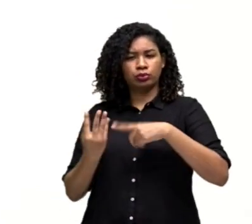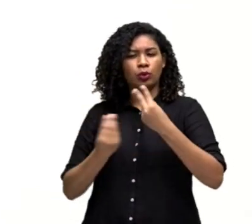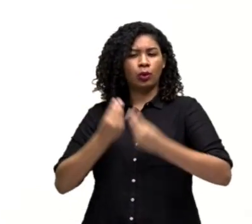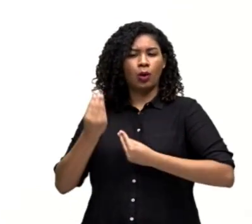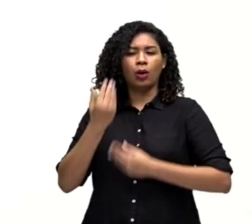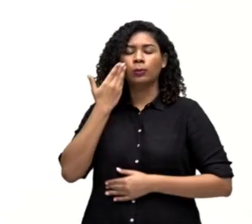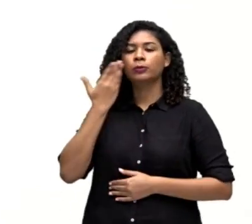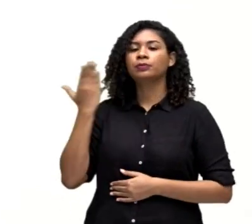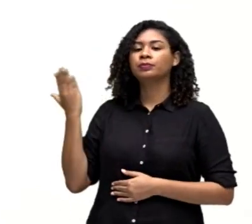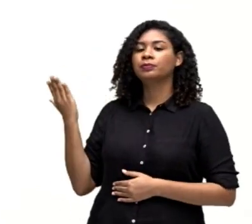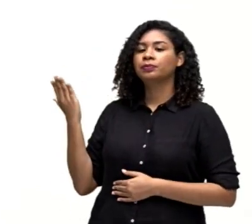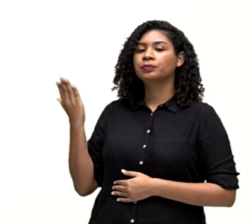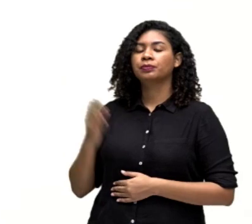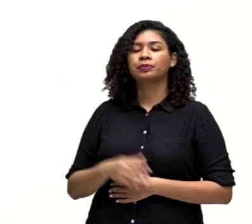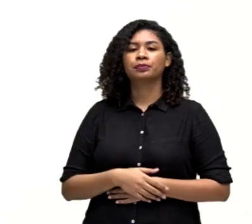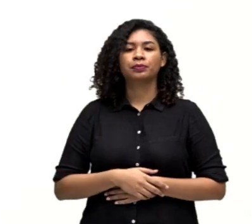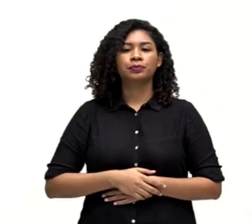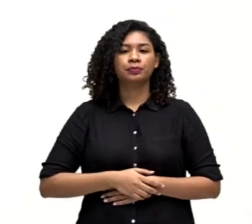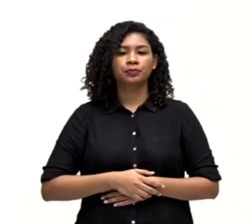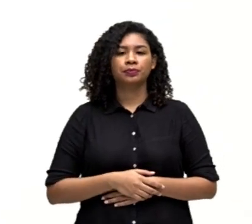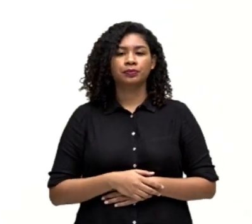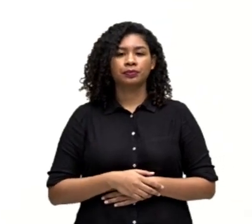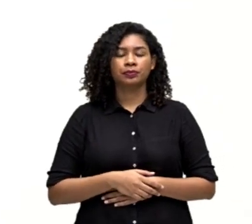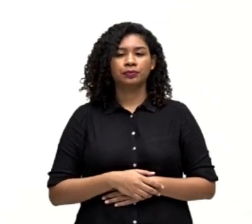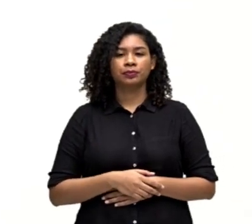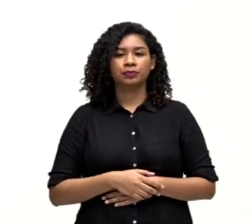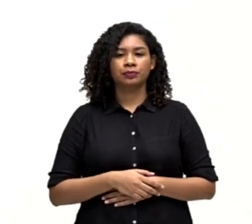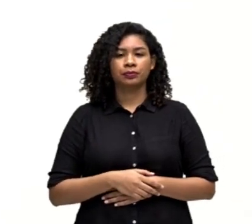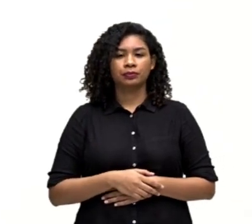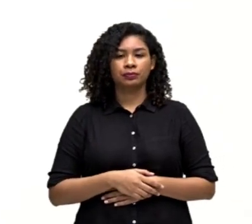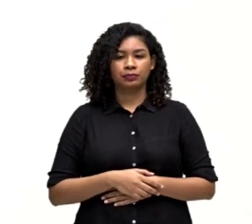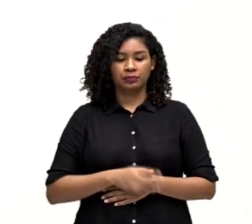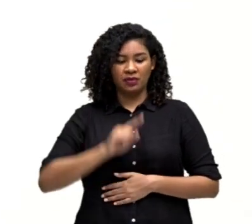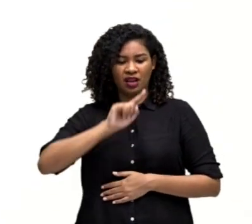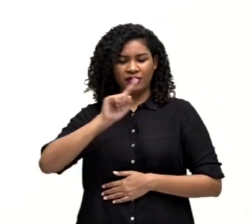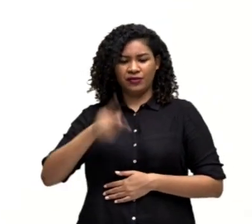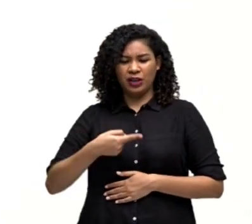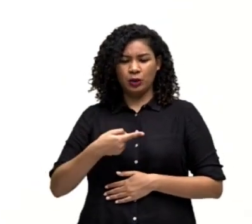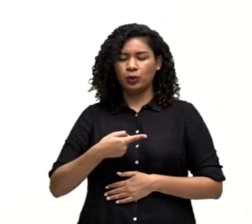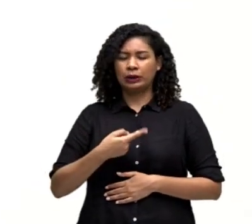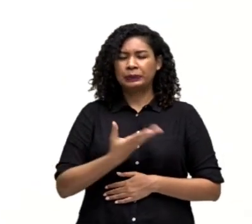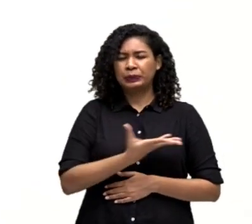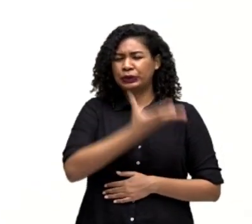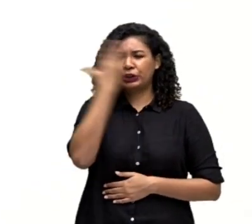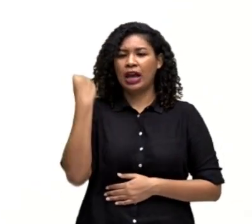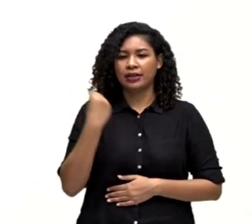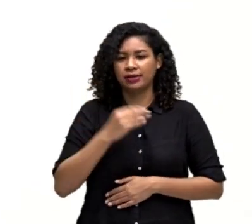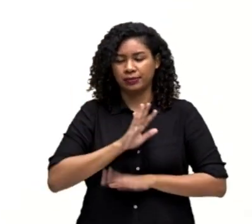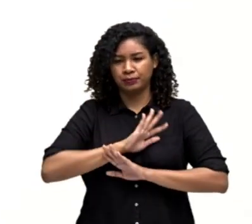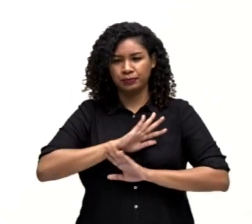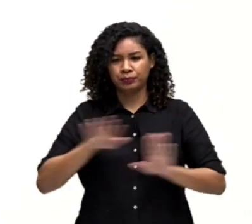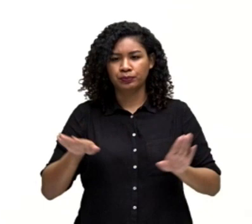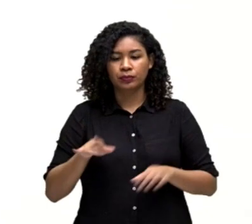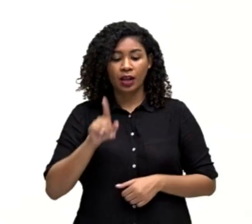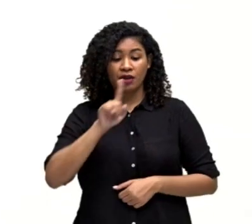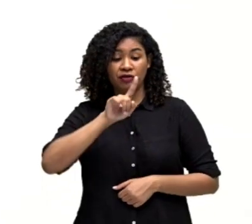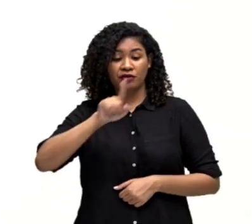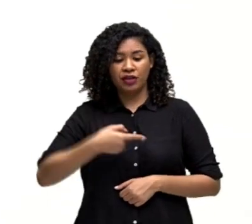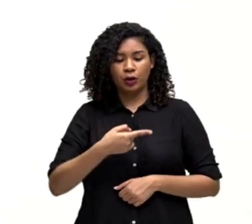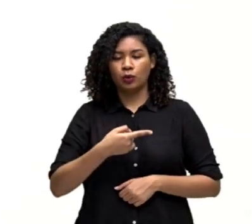você pega desse número e esquece a vírgula. Se eu tirar a vírgula desse